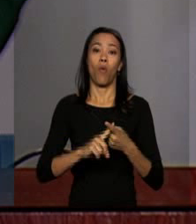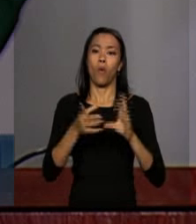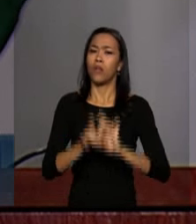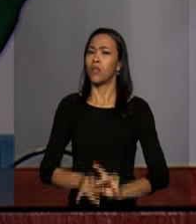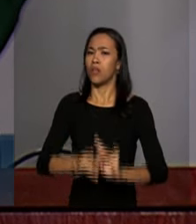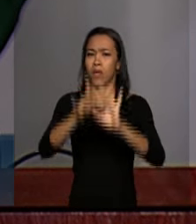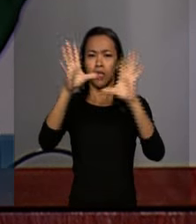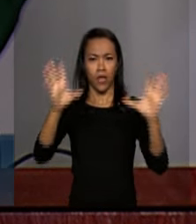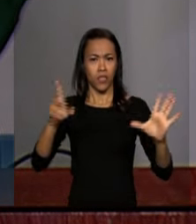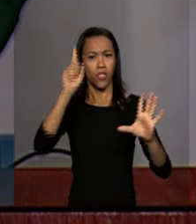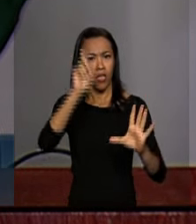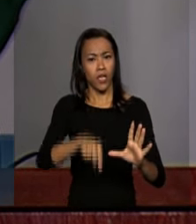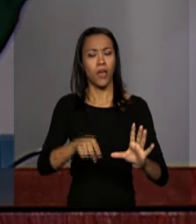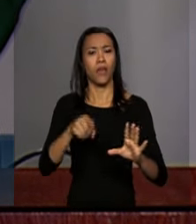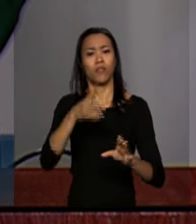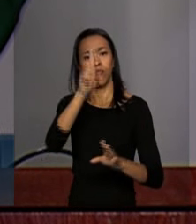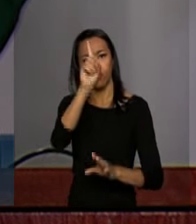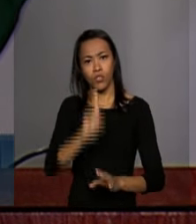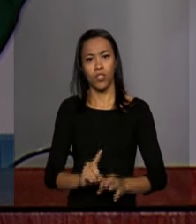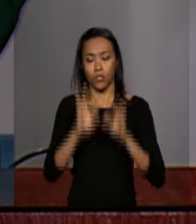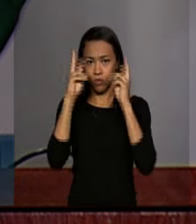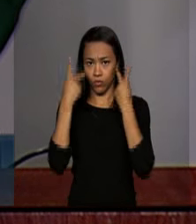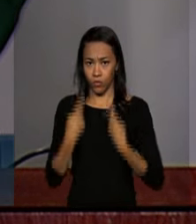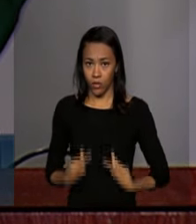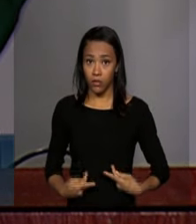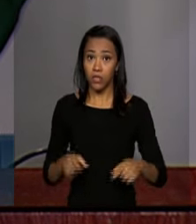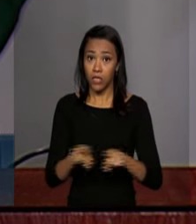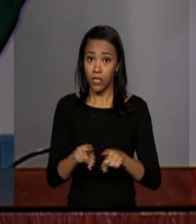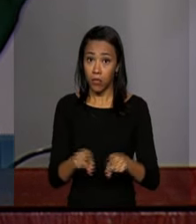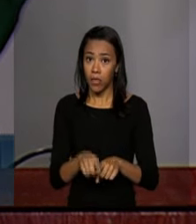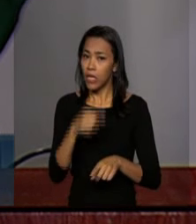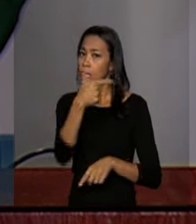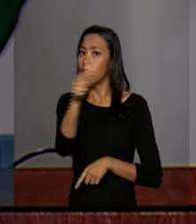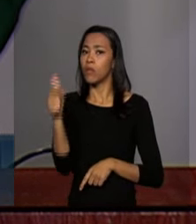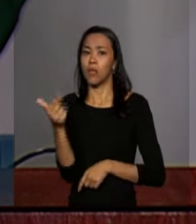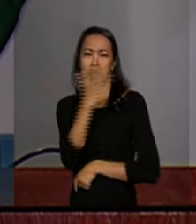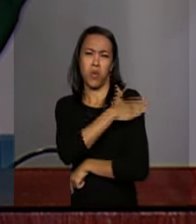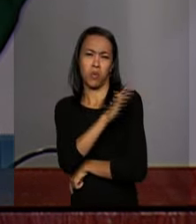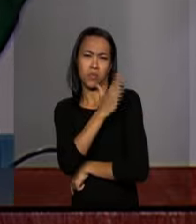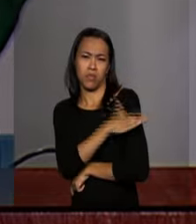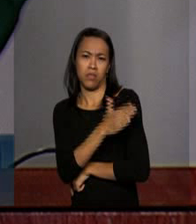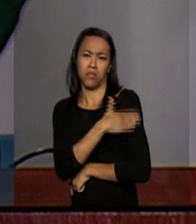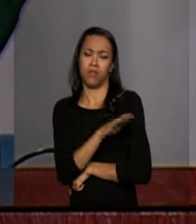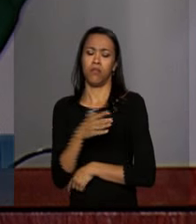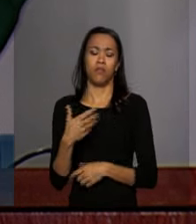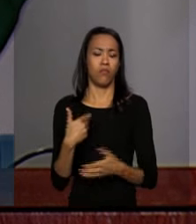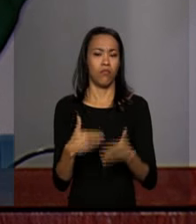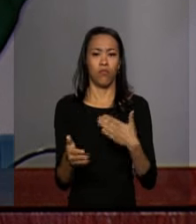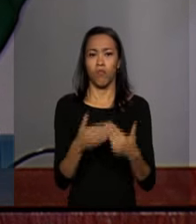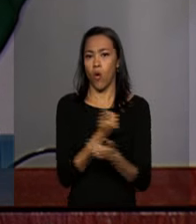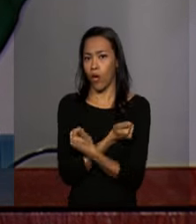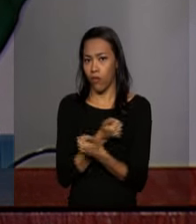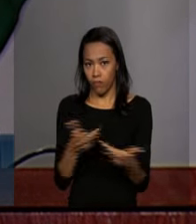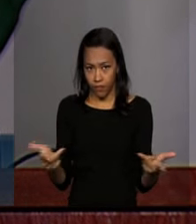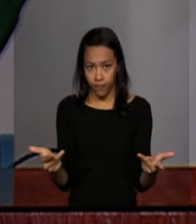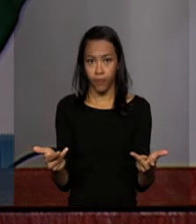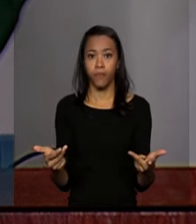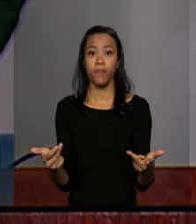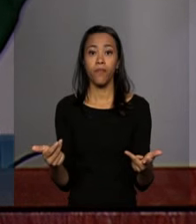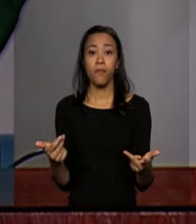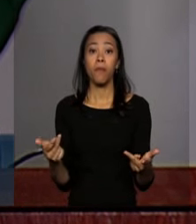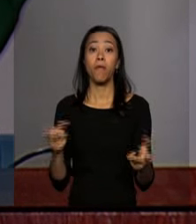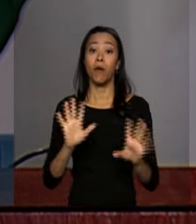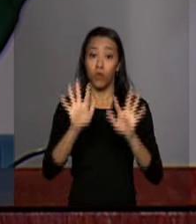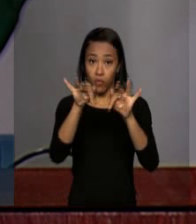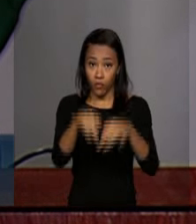dos direitos humanos, em oposição sem trégua ao preconceito e à discriminação de toda sorte. Para que ao fim